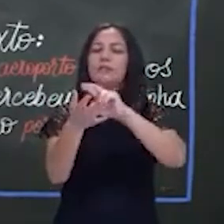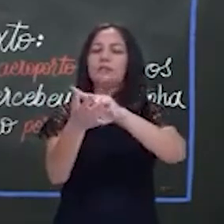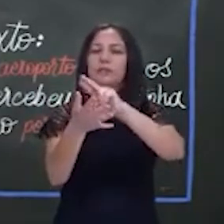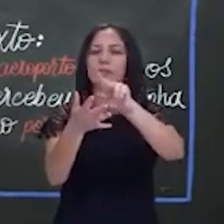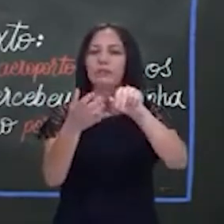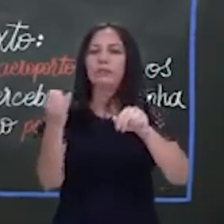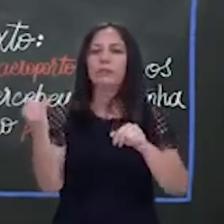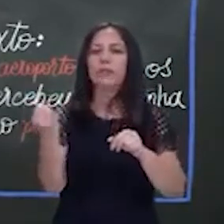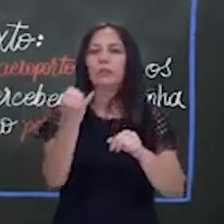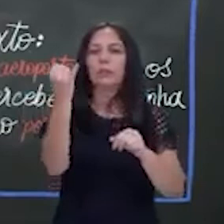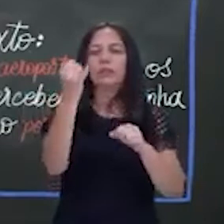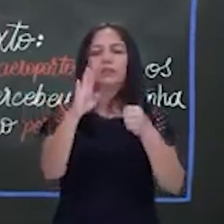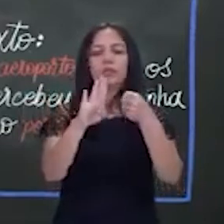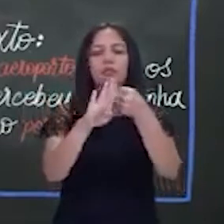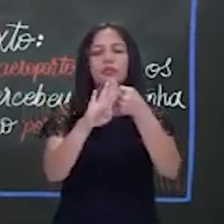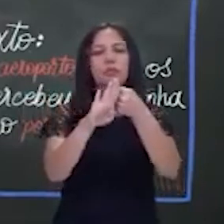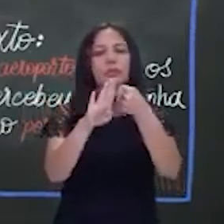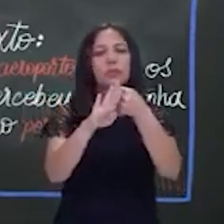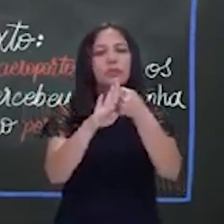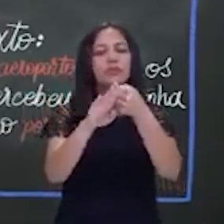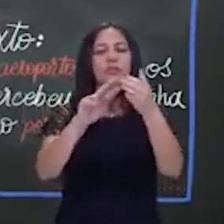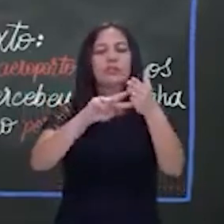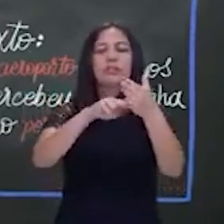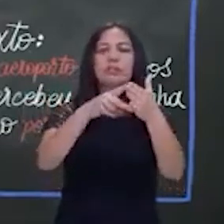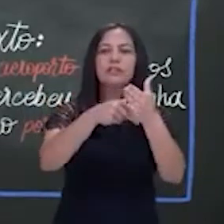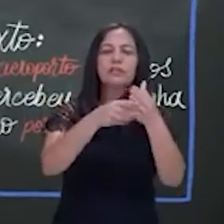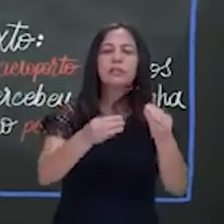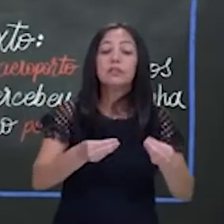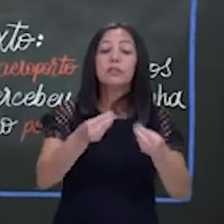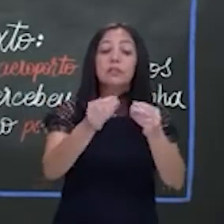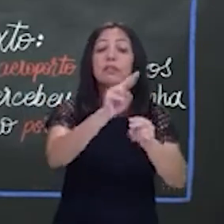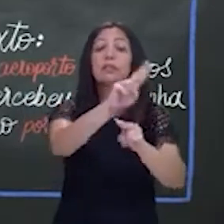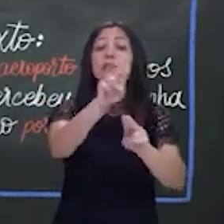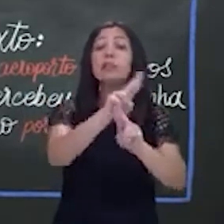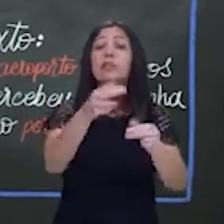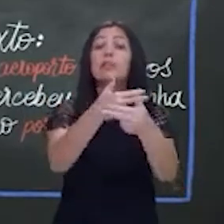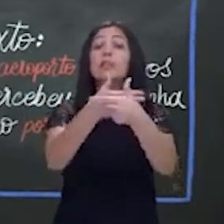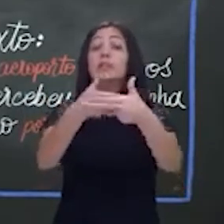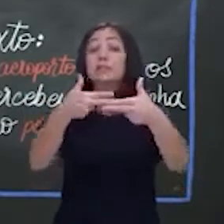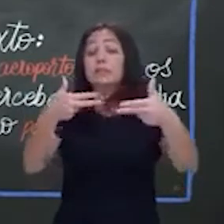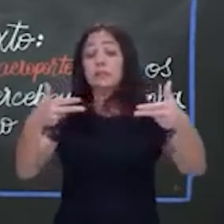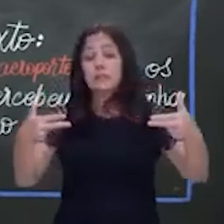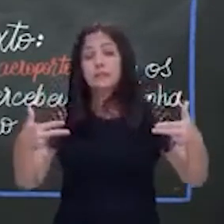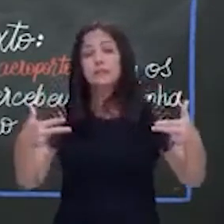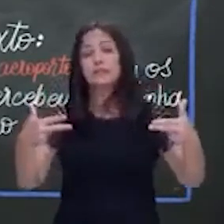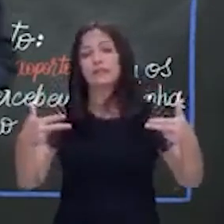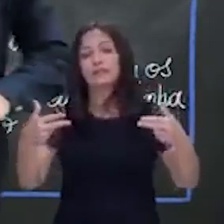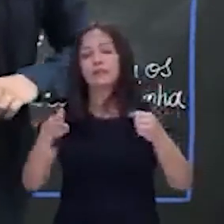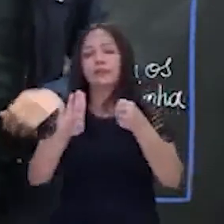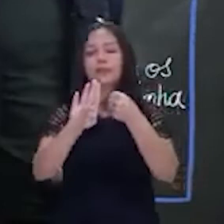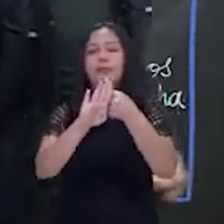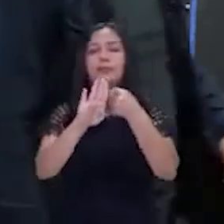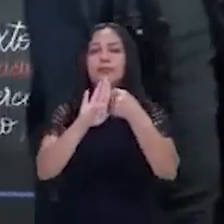nomear, substância, essência, classe variável. O substantivo foi o tema dessa aula. Muito obrigado.